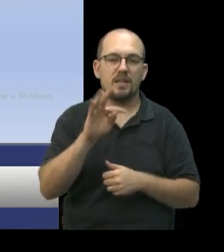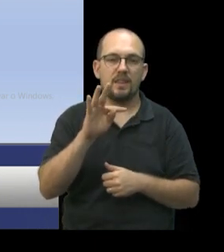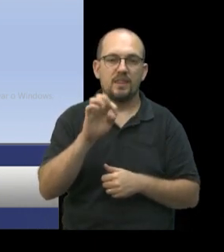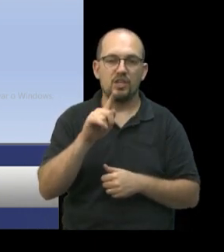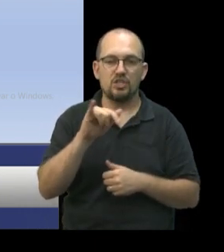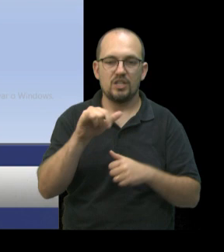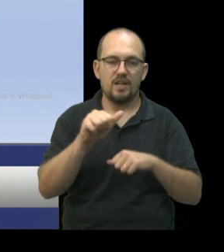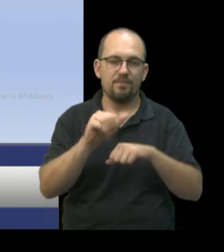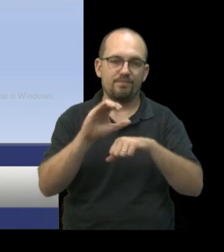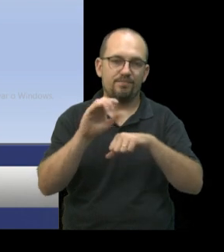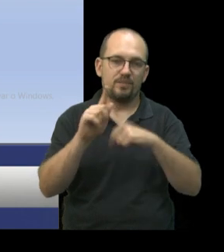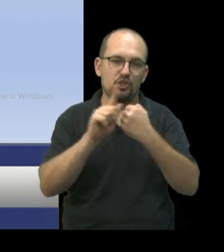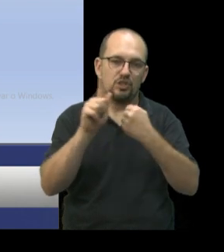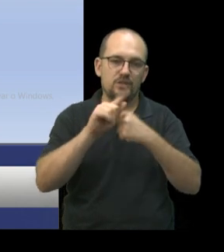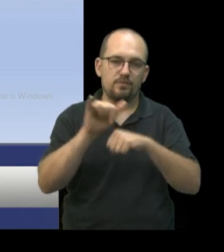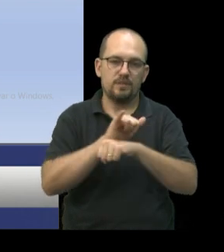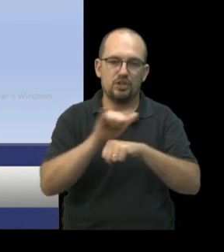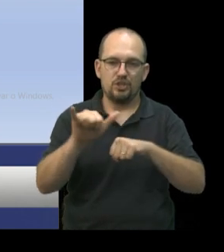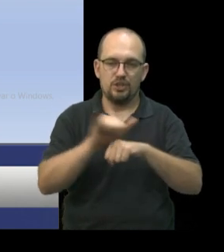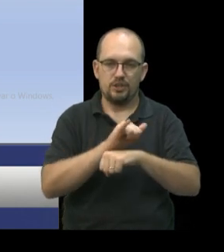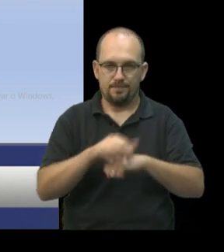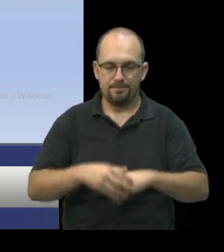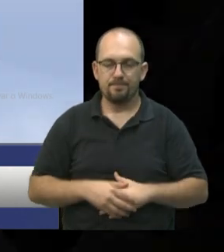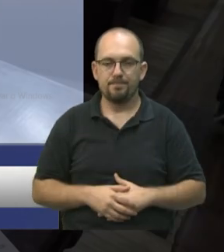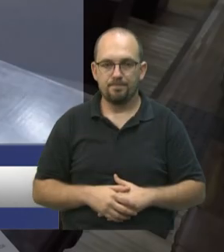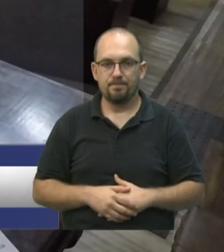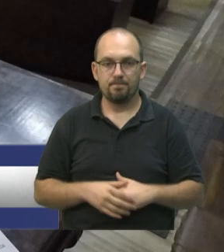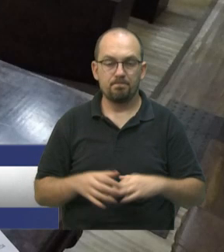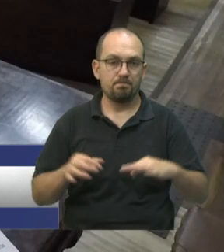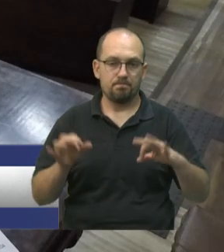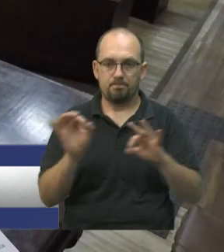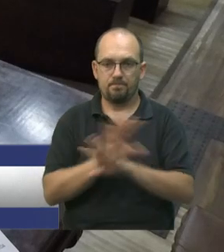Então, pelo momento é só, a gente